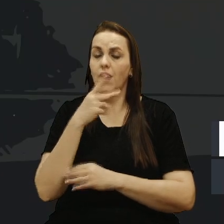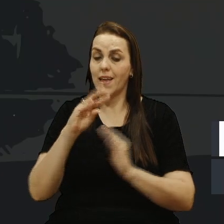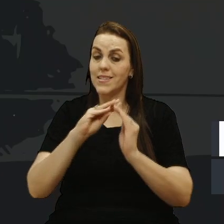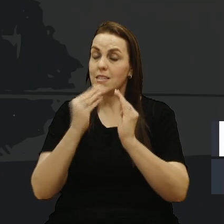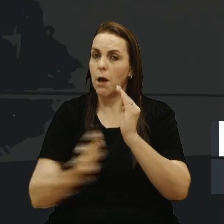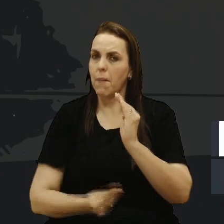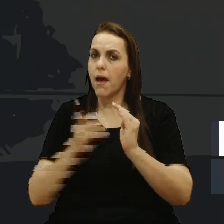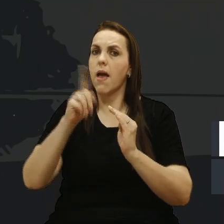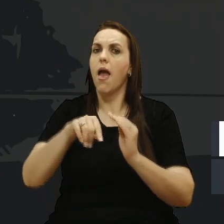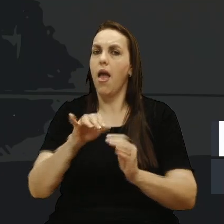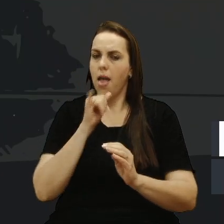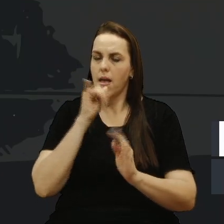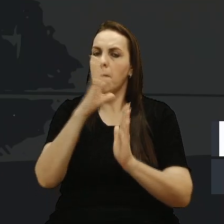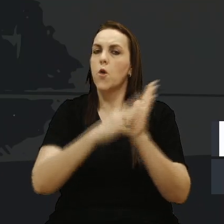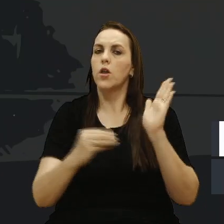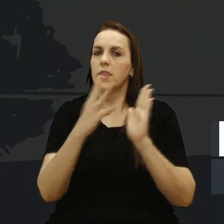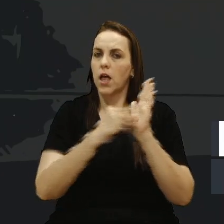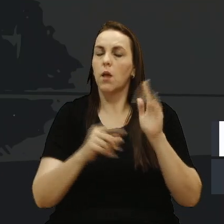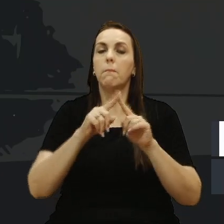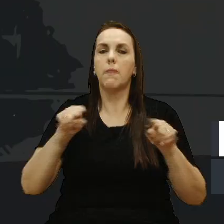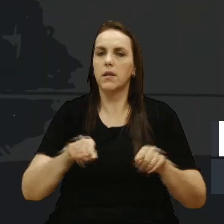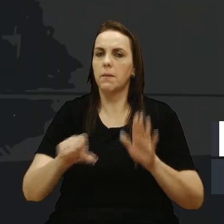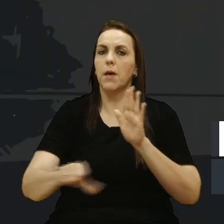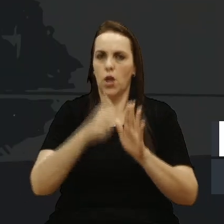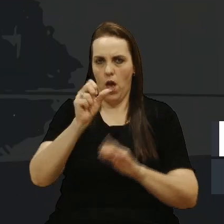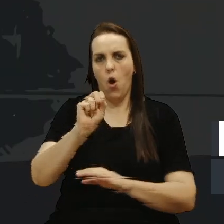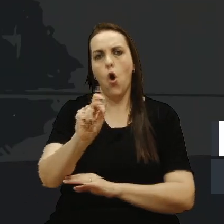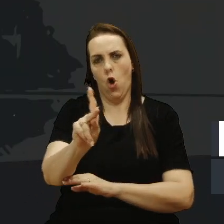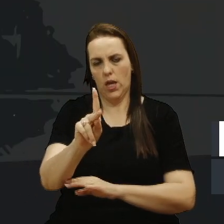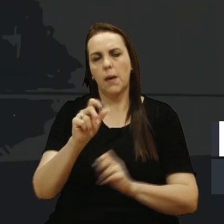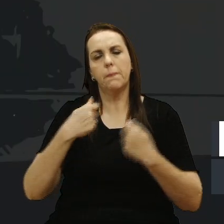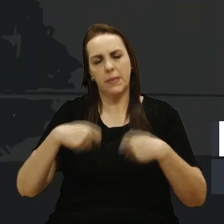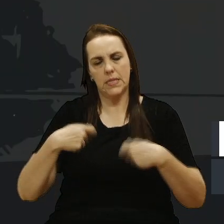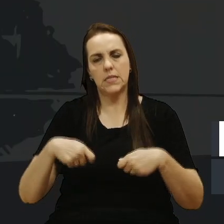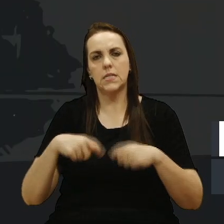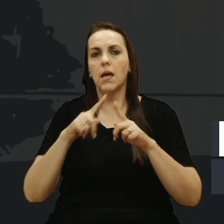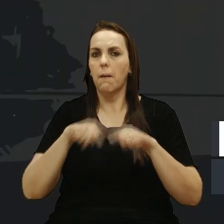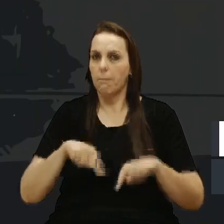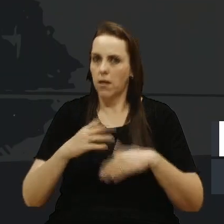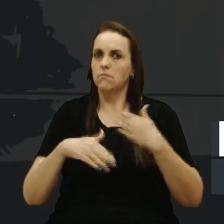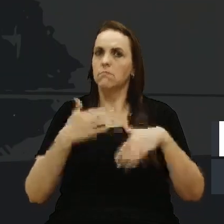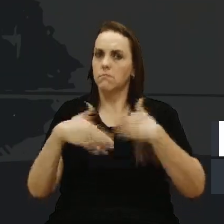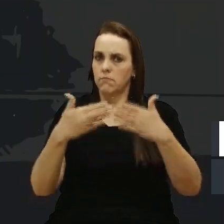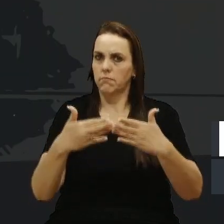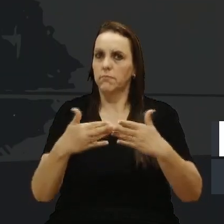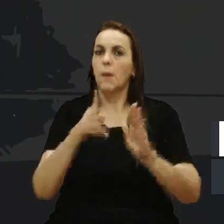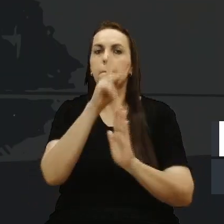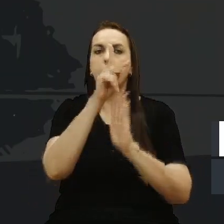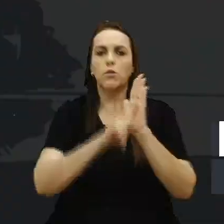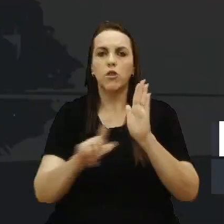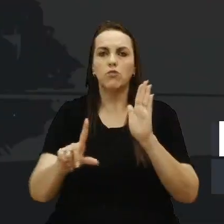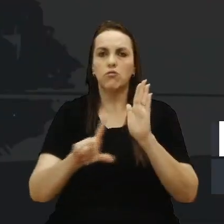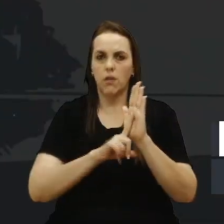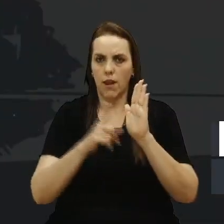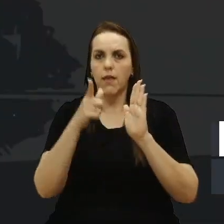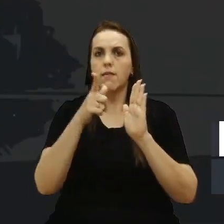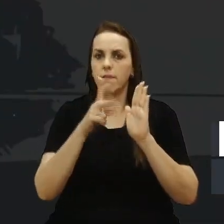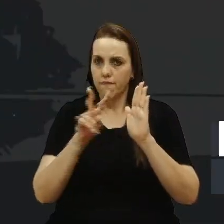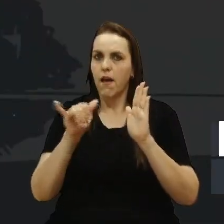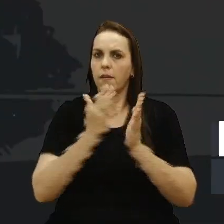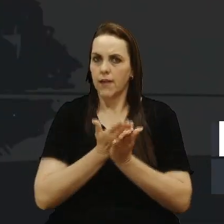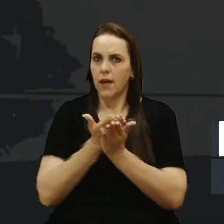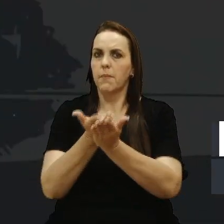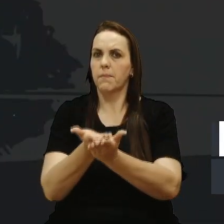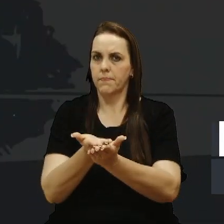melhorar muito? Sim, tem que melhorar muito. Tá? Mas ele está encaminhando, se descer mais um pouquinho, um projeto de lei,